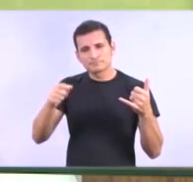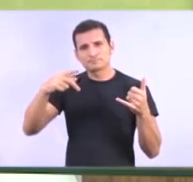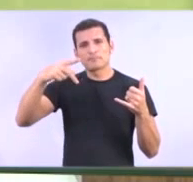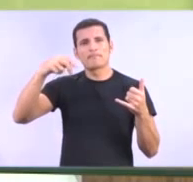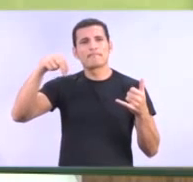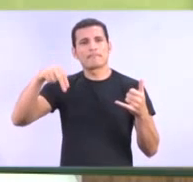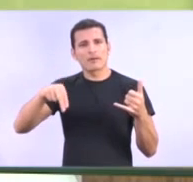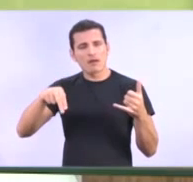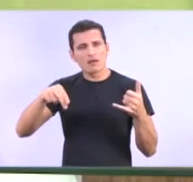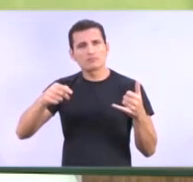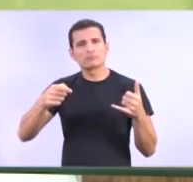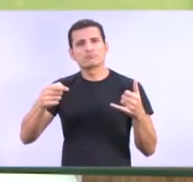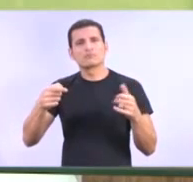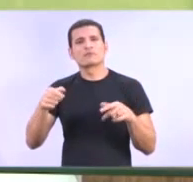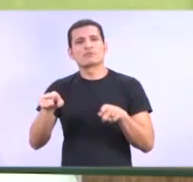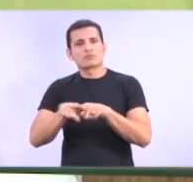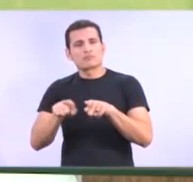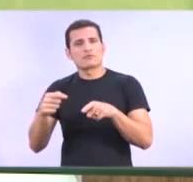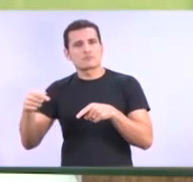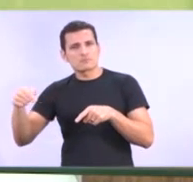e pela rede longa distância WAN.